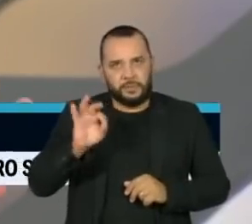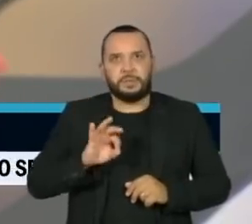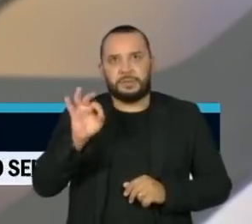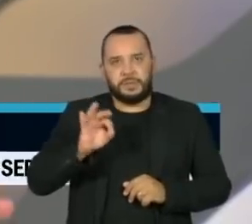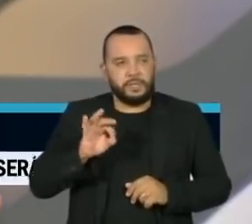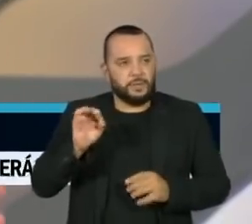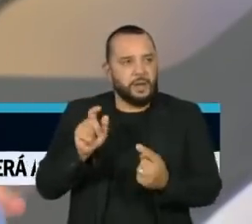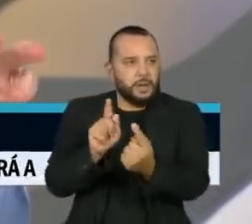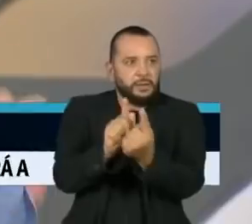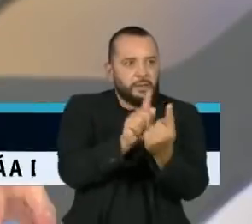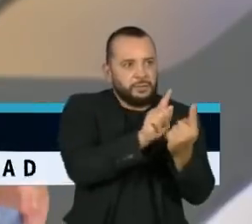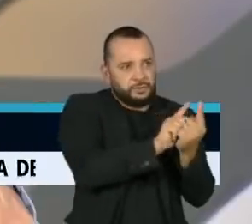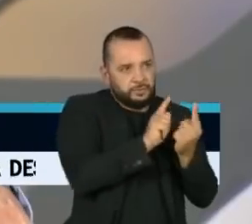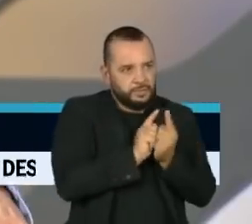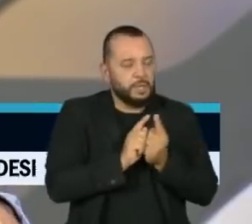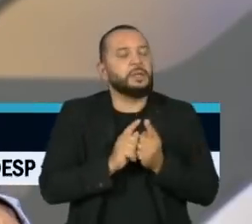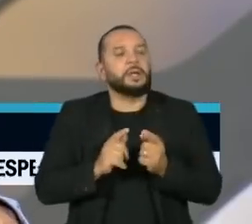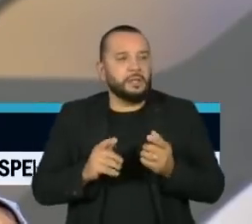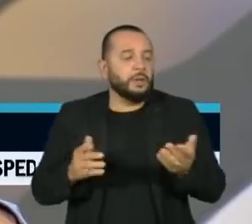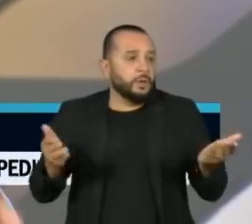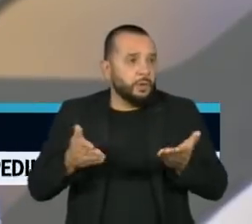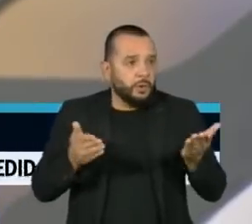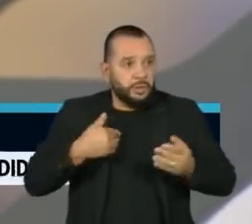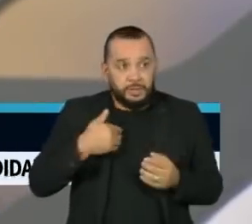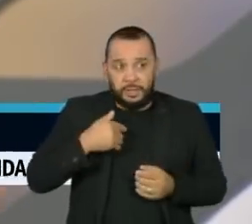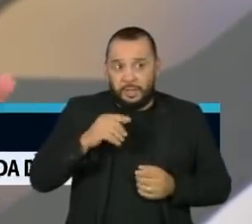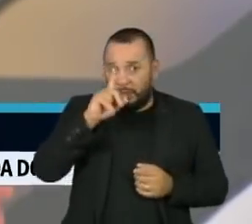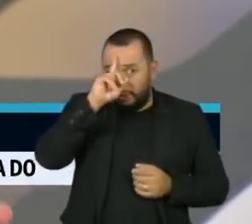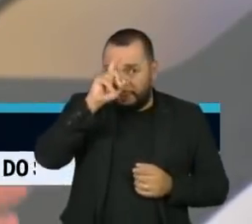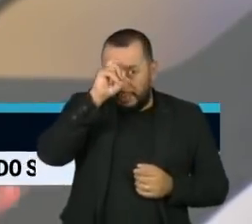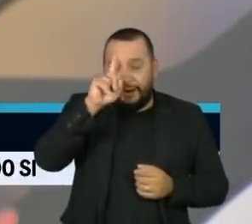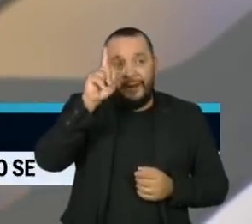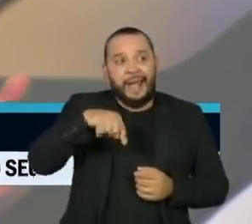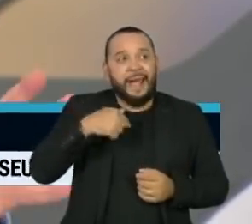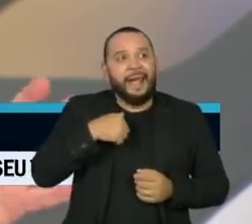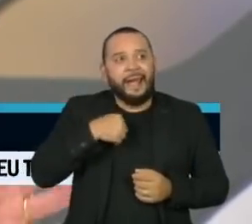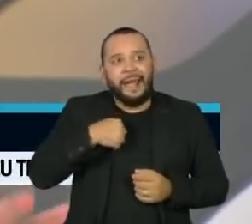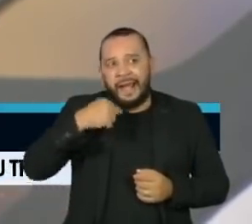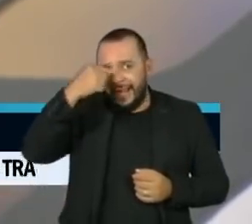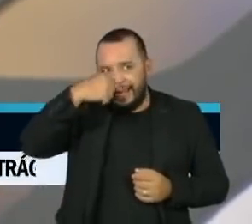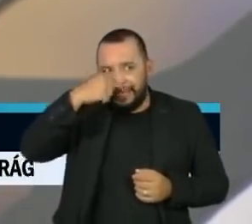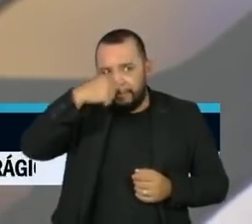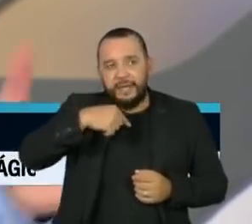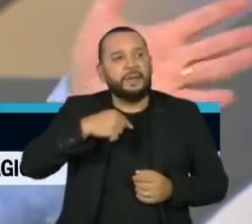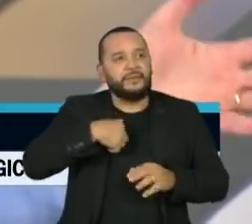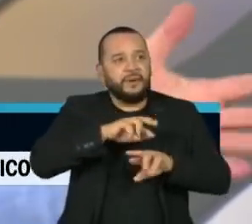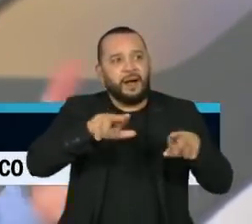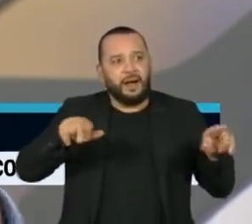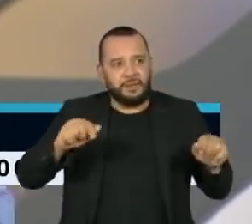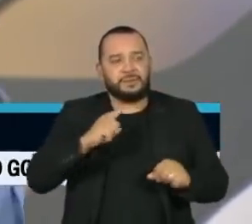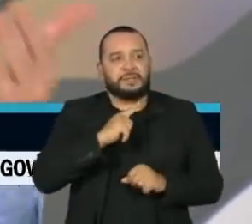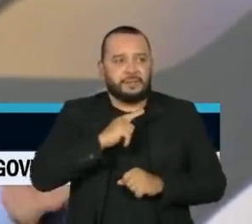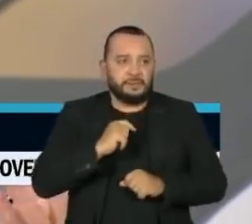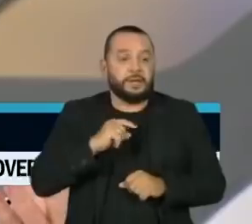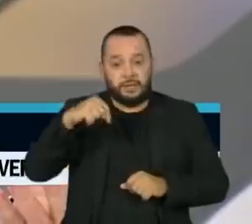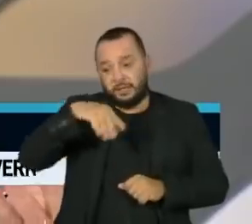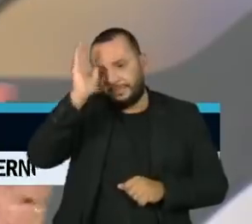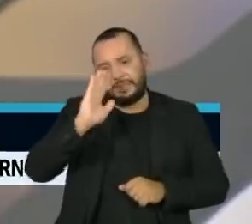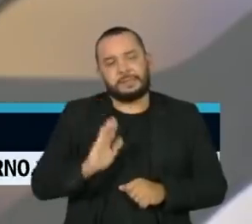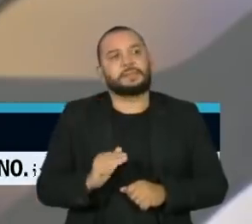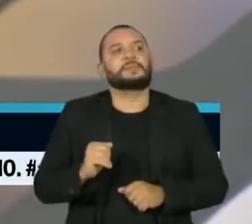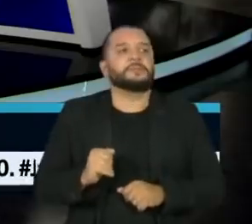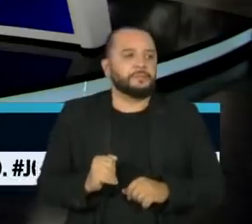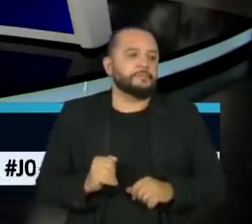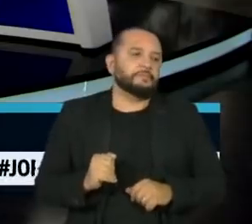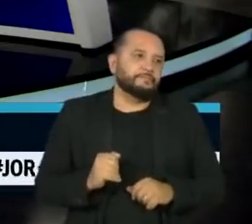todos os atendimentos dos pronto-socorros hoje em dia serem de síndromes gripais agudas. O Brasil tem a